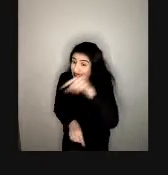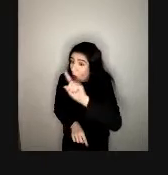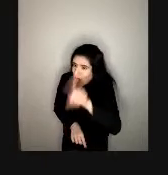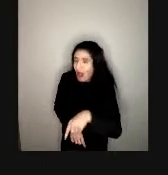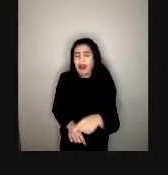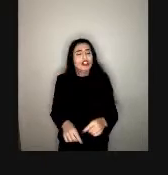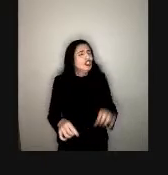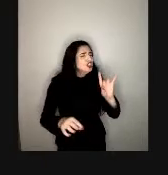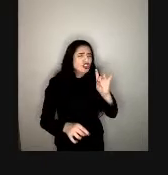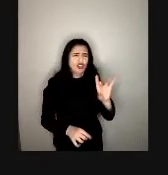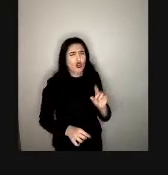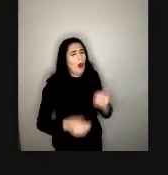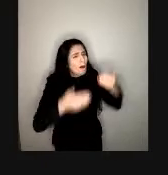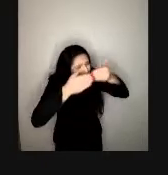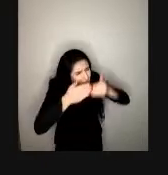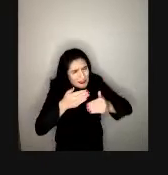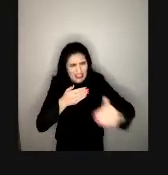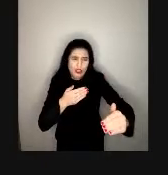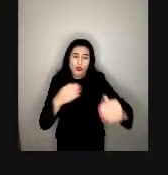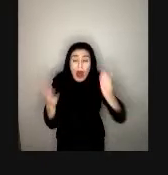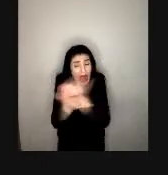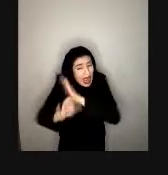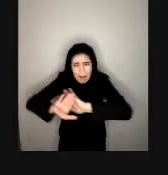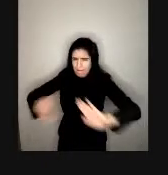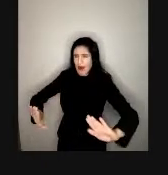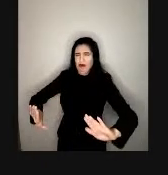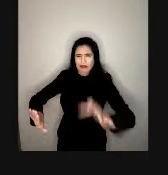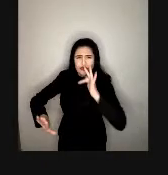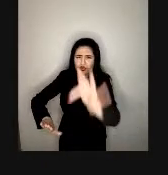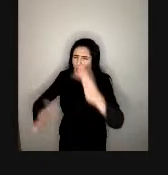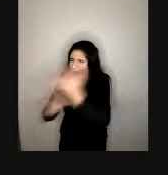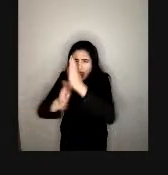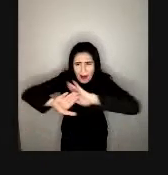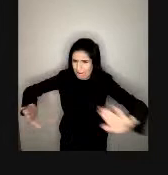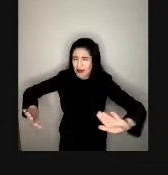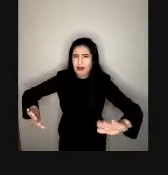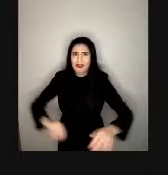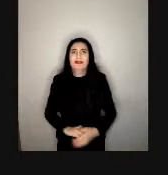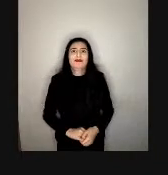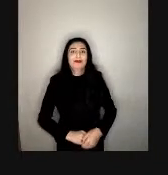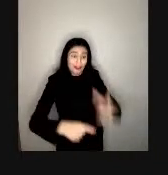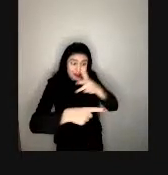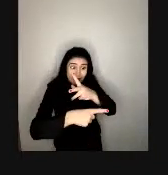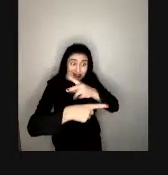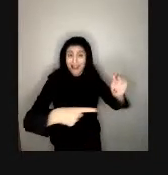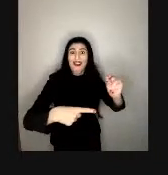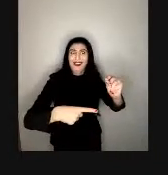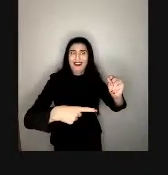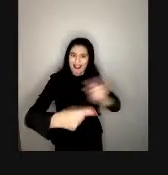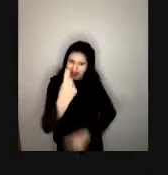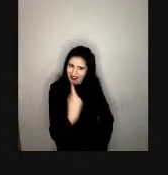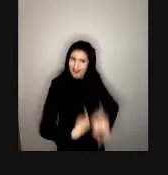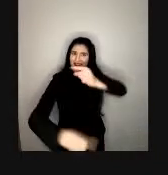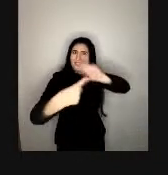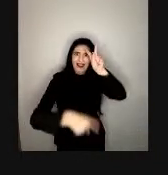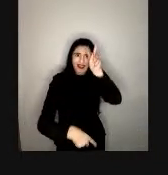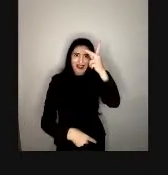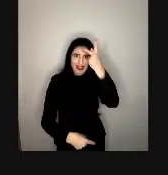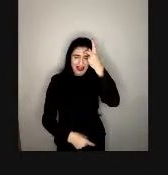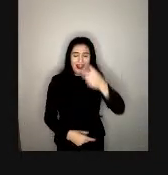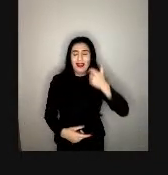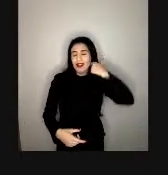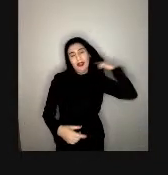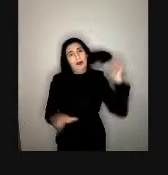eu terminei as fotografias. Exatamente. Uma grande vencedora, a Maria da Penha, né, que é uma